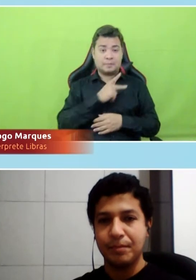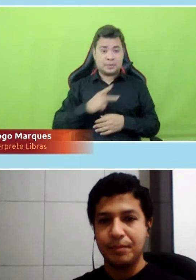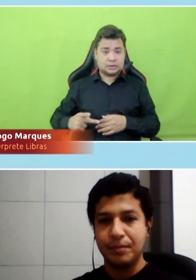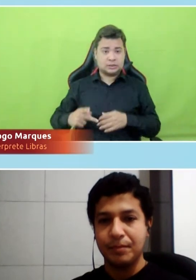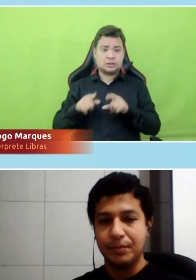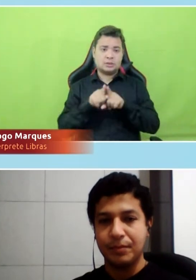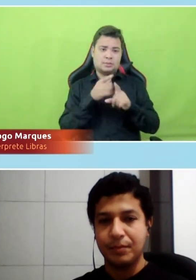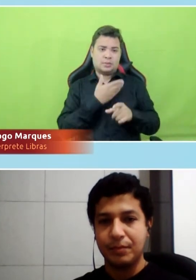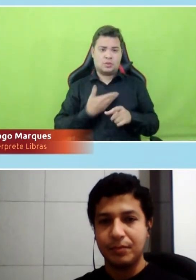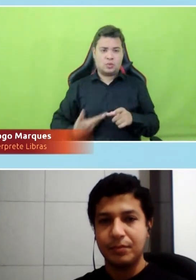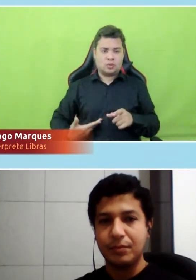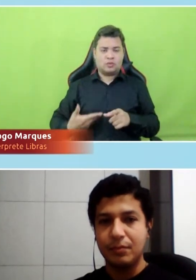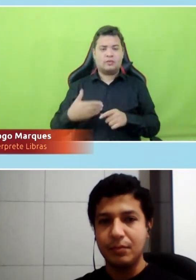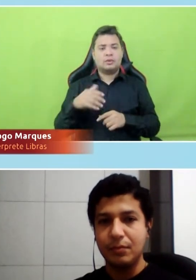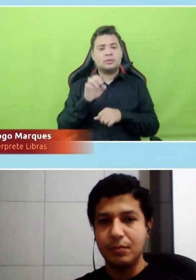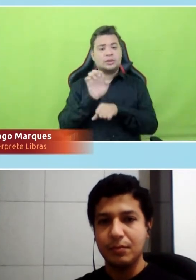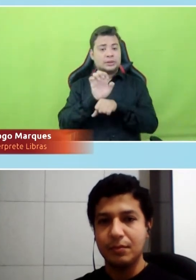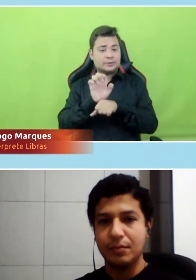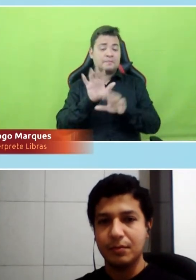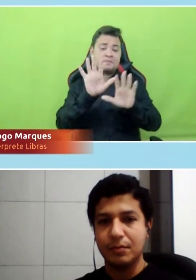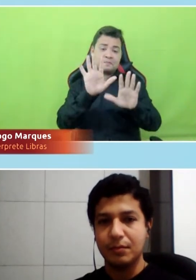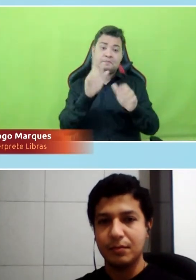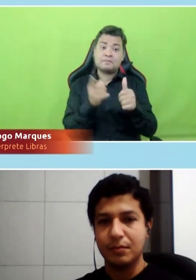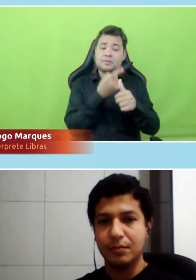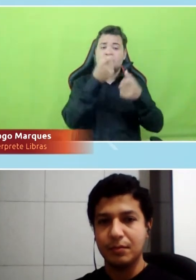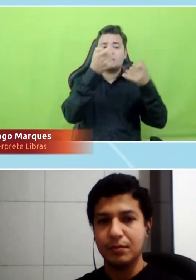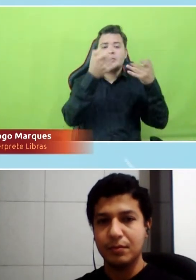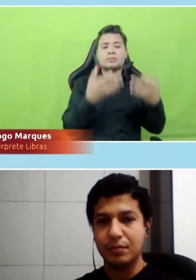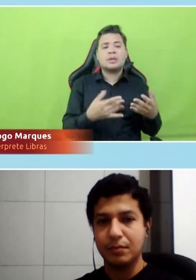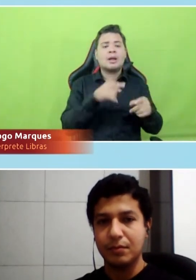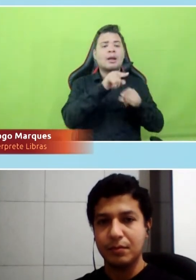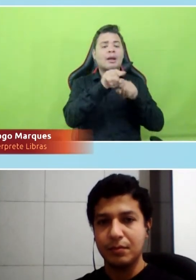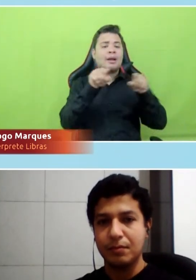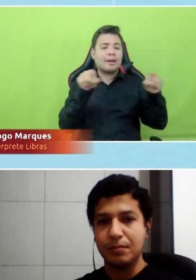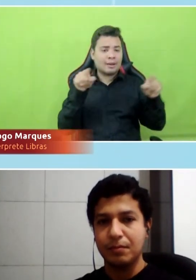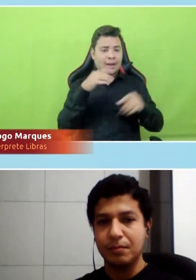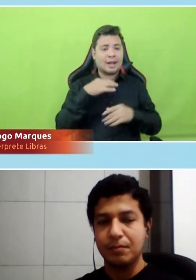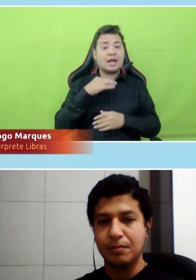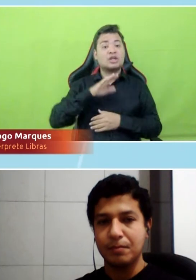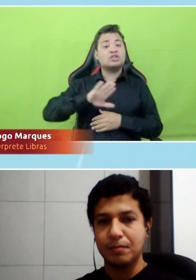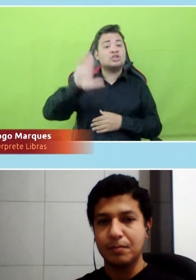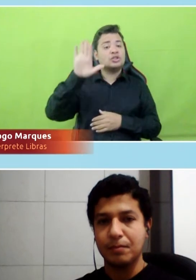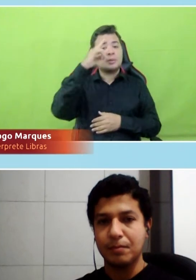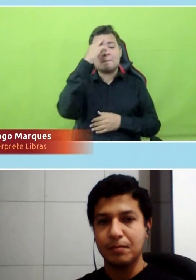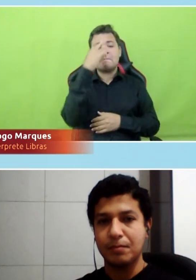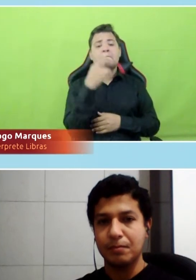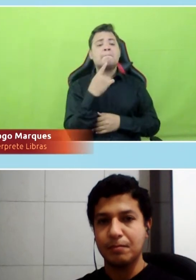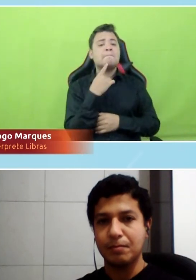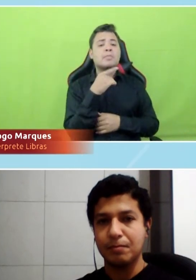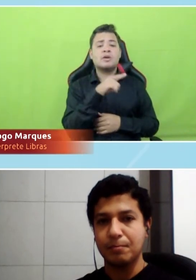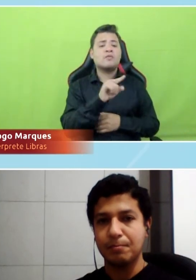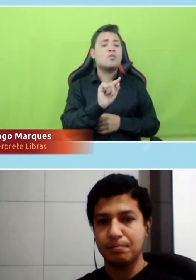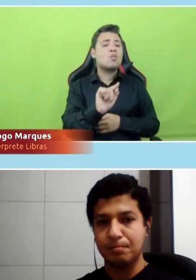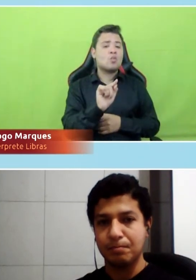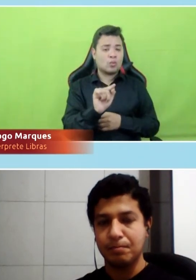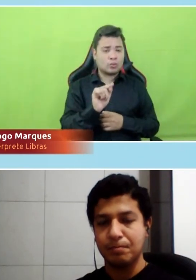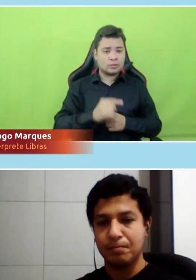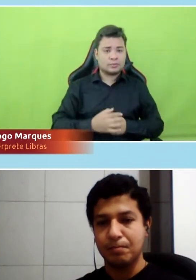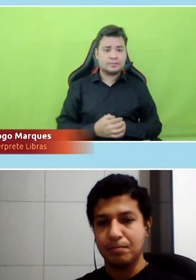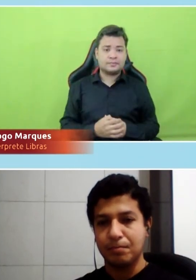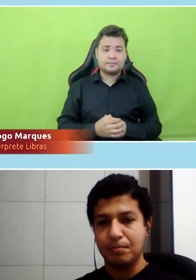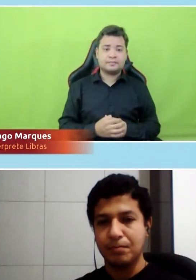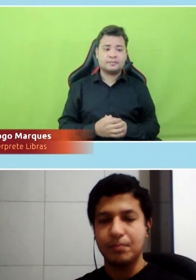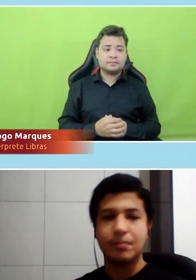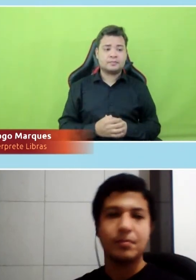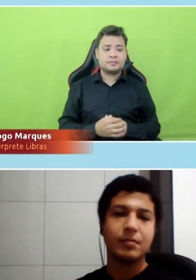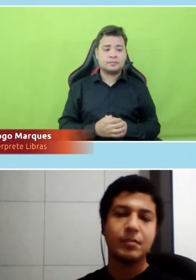sobre o perfil da maior parte dos candidatos, o perfil dos candidatos do pleito eleitoral 2022. Segundo